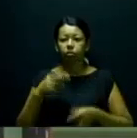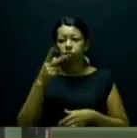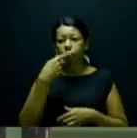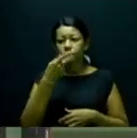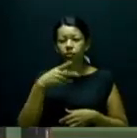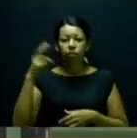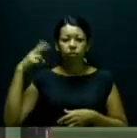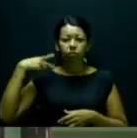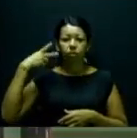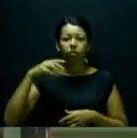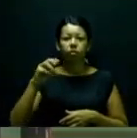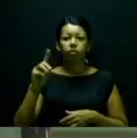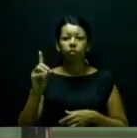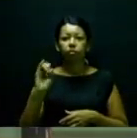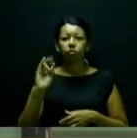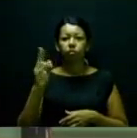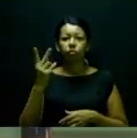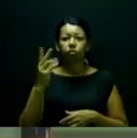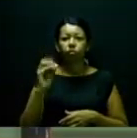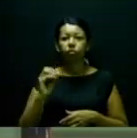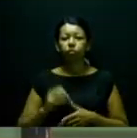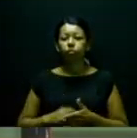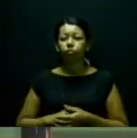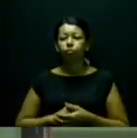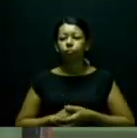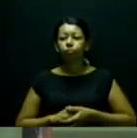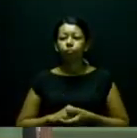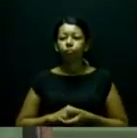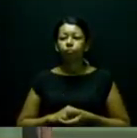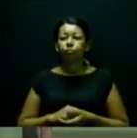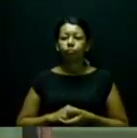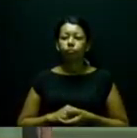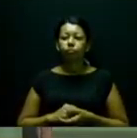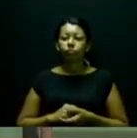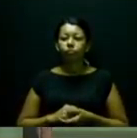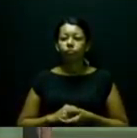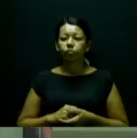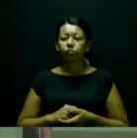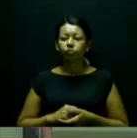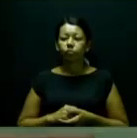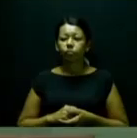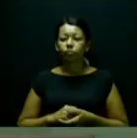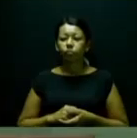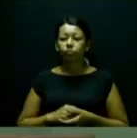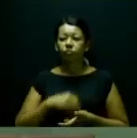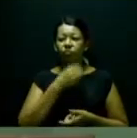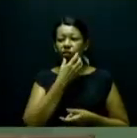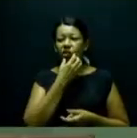palavra. A palavra, vereador Adeildo Eleodoro Dinho.